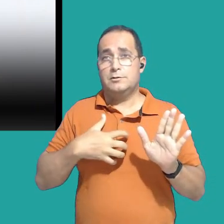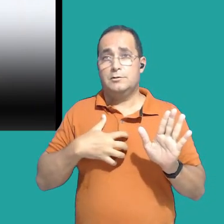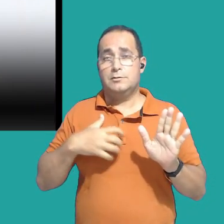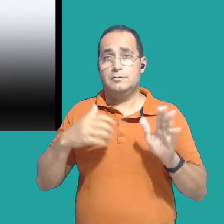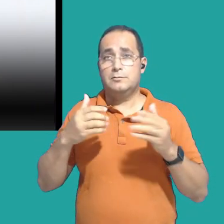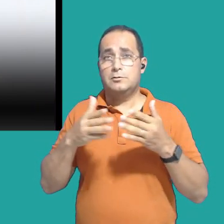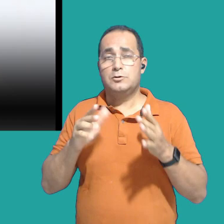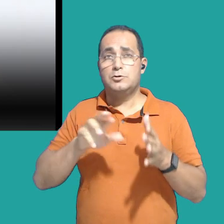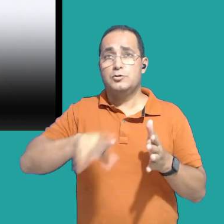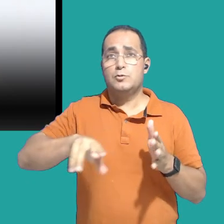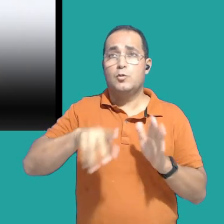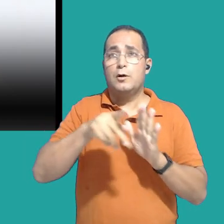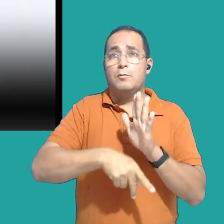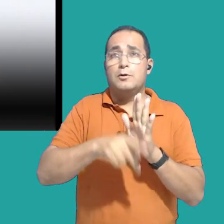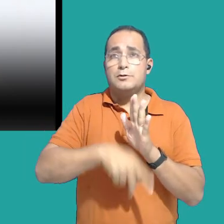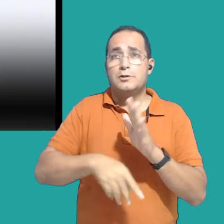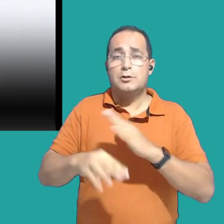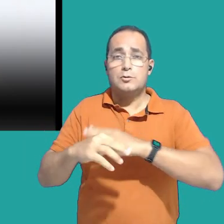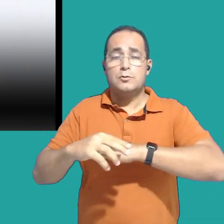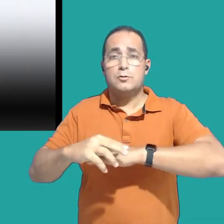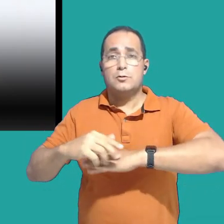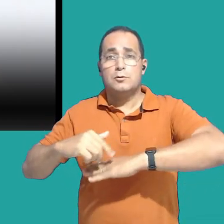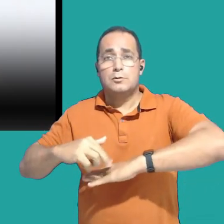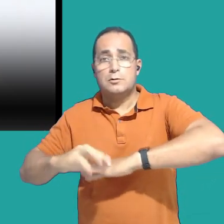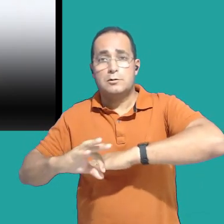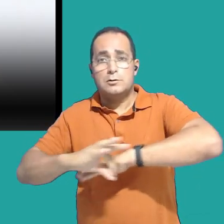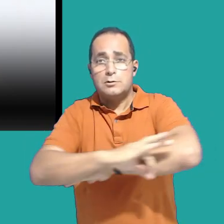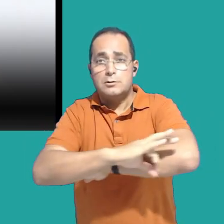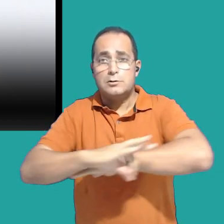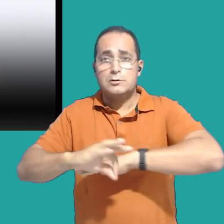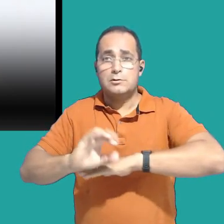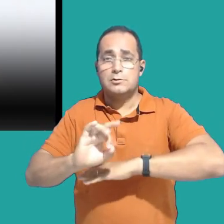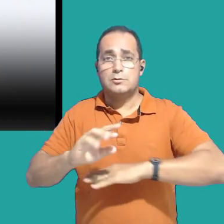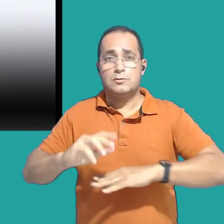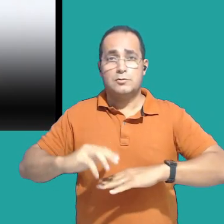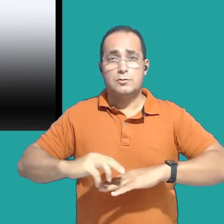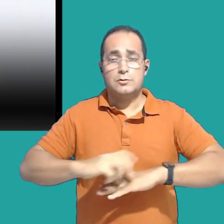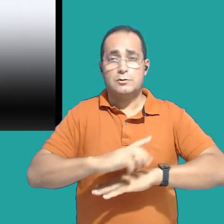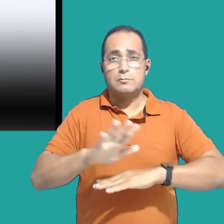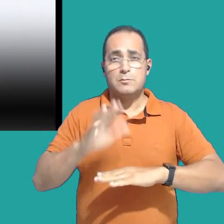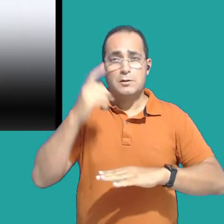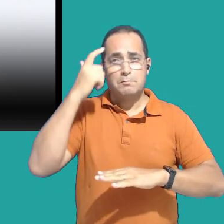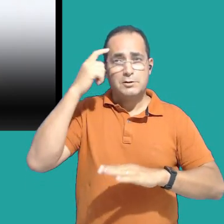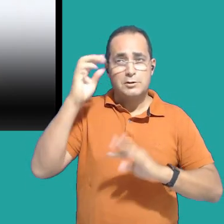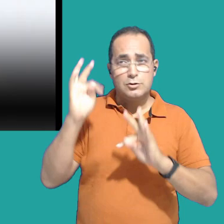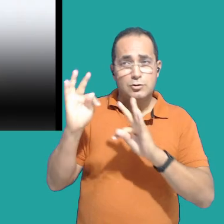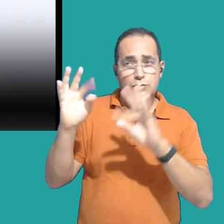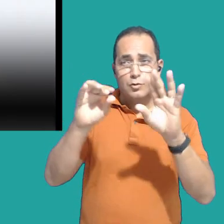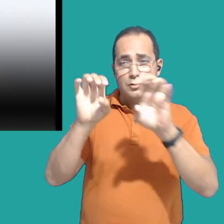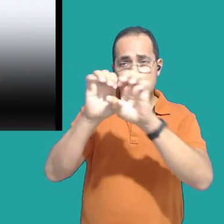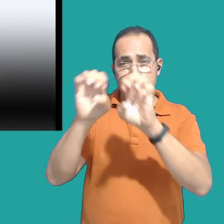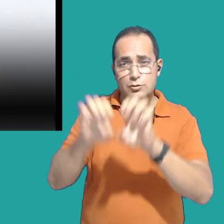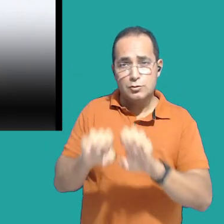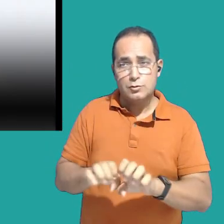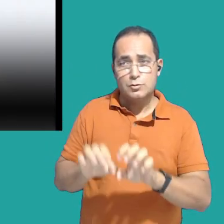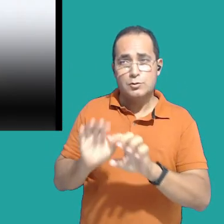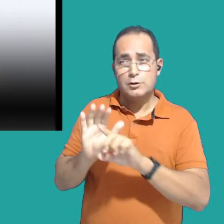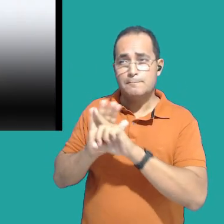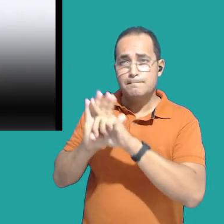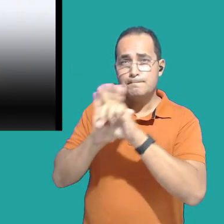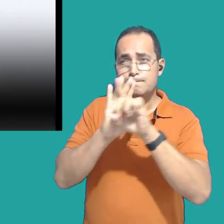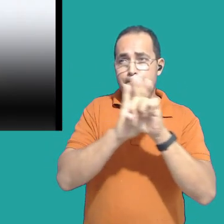num sentido amplo, não um projeto arquitetônico, a escola, a física, mas pensar toda a